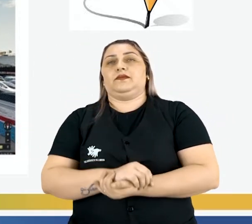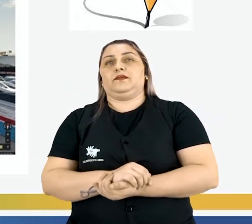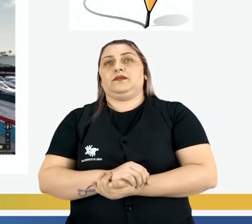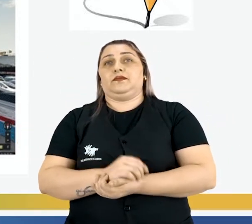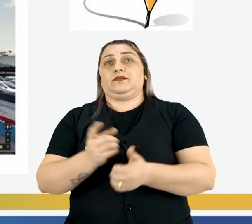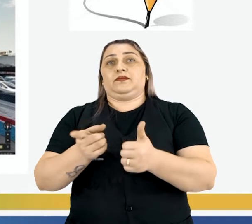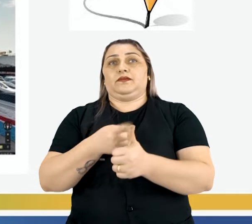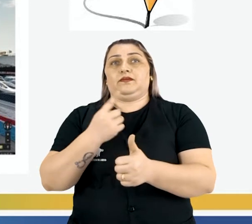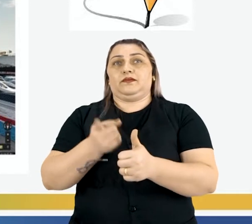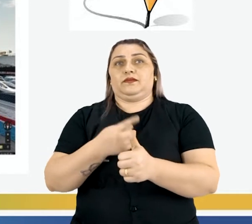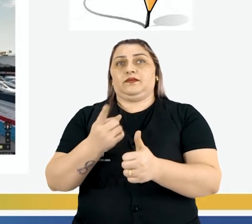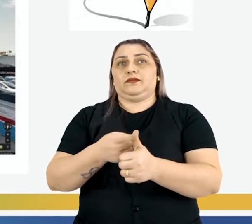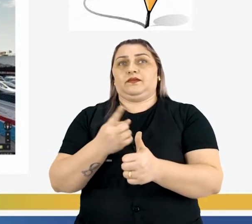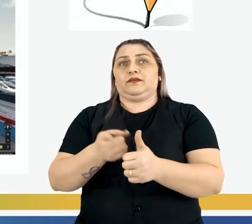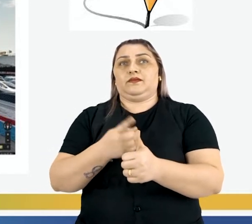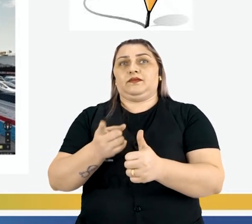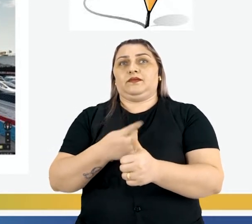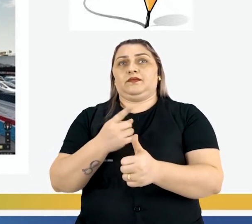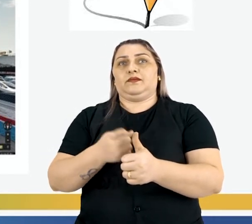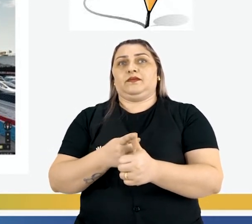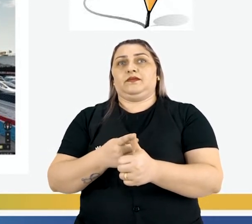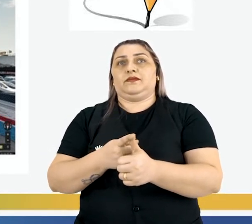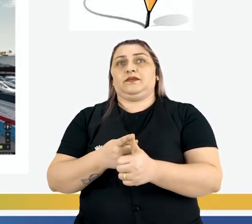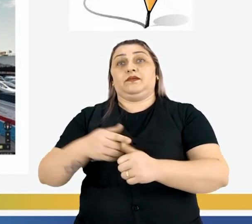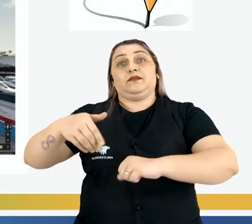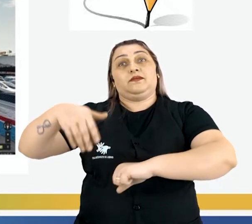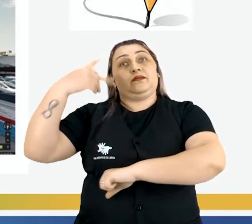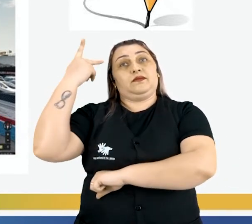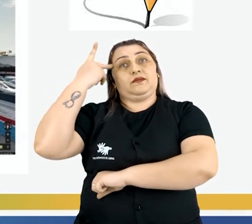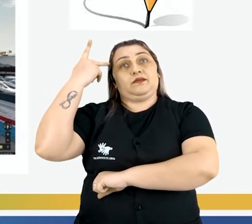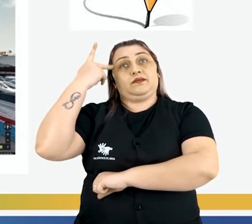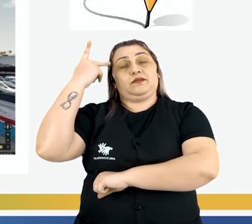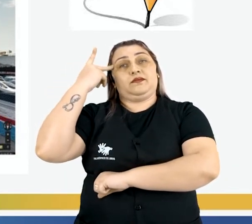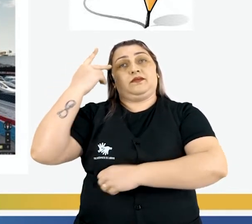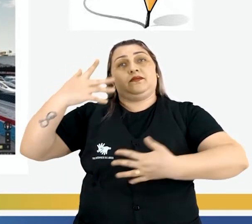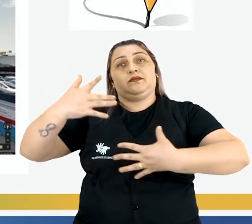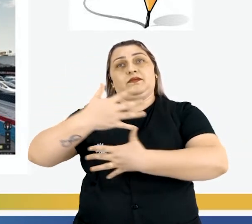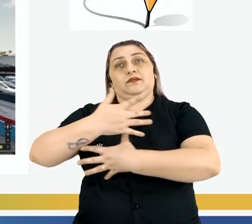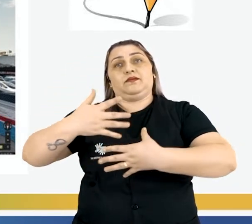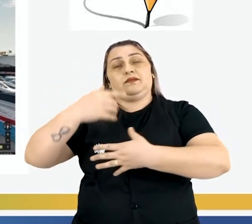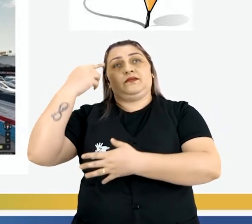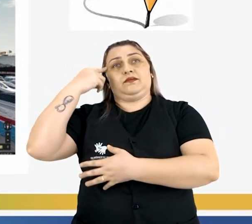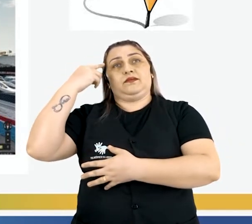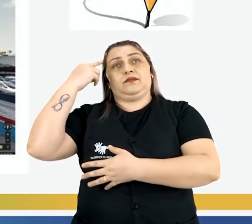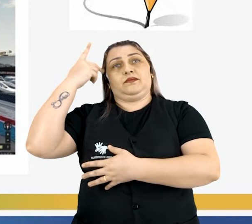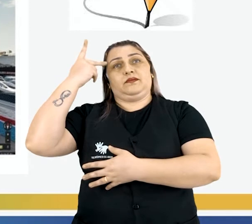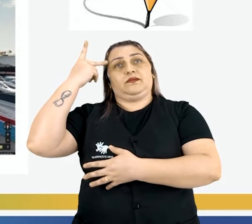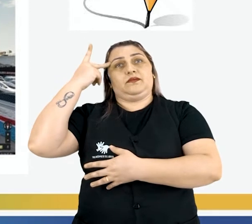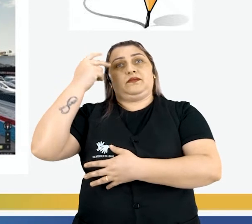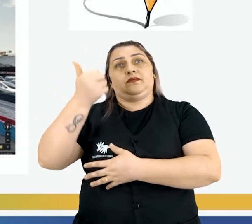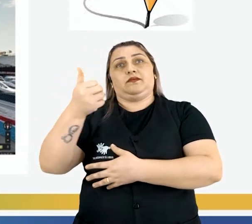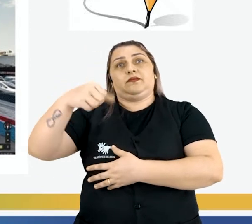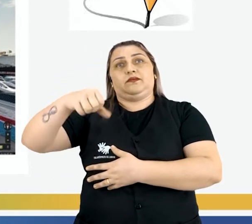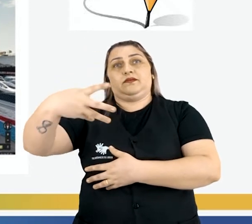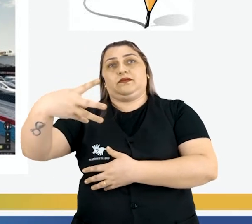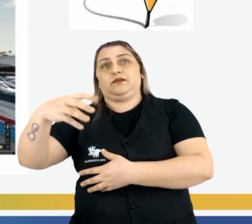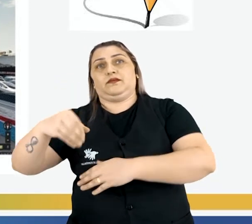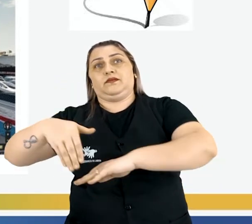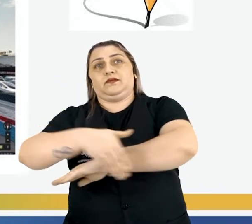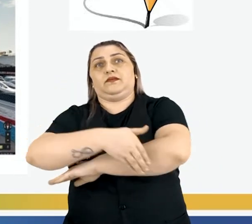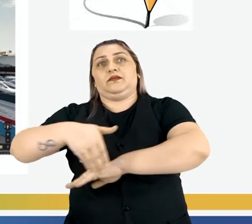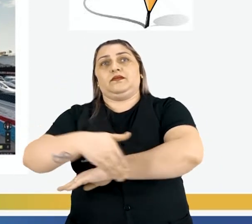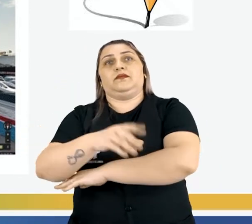A primeira imagem é em São Paulo, no centro de São Paulo, em 1940, na Rua